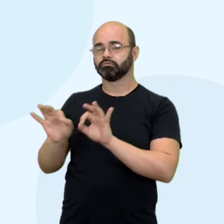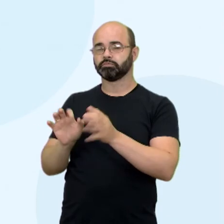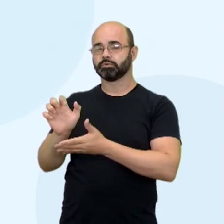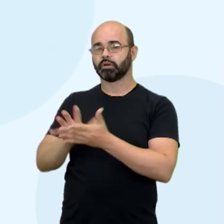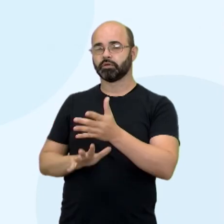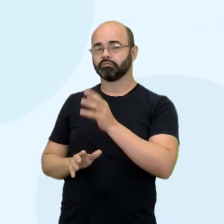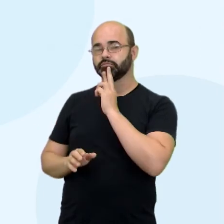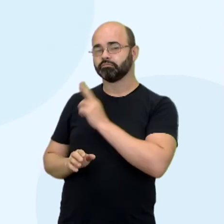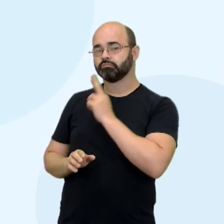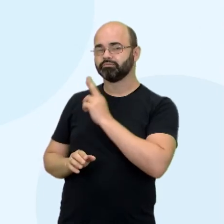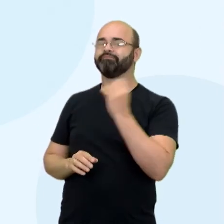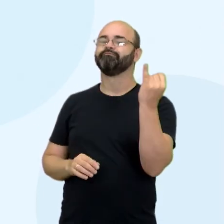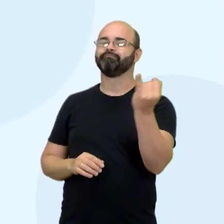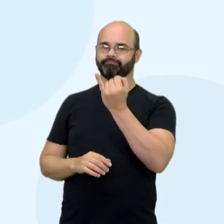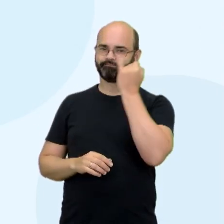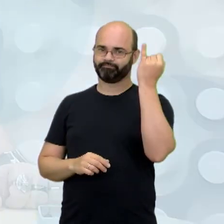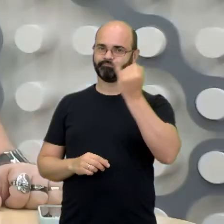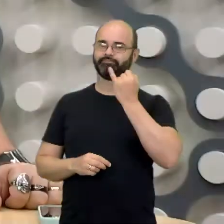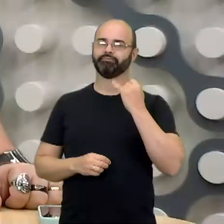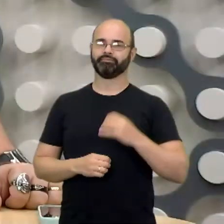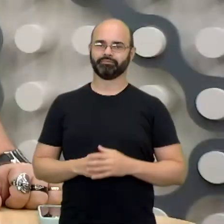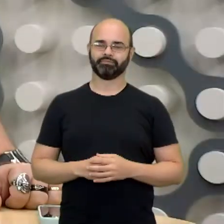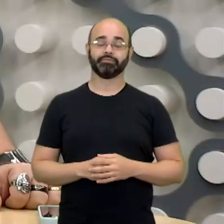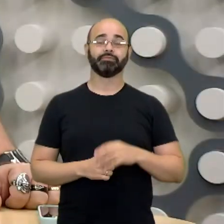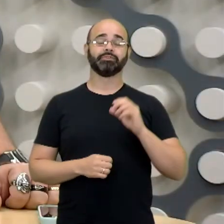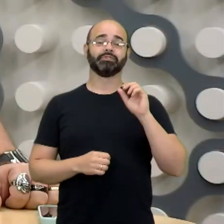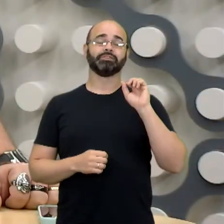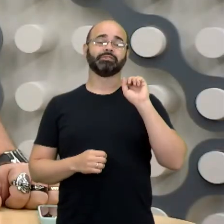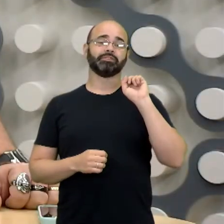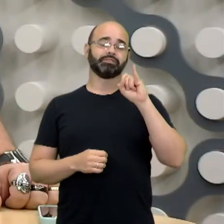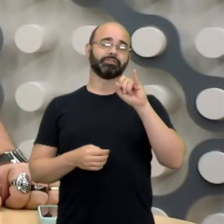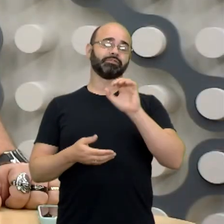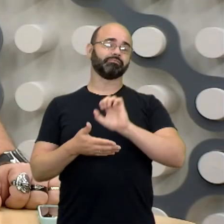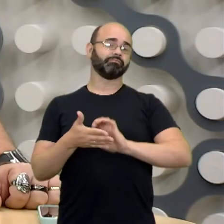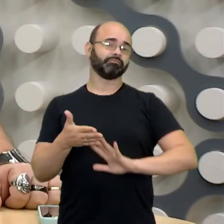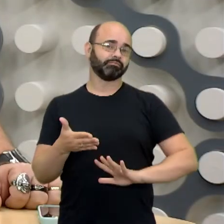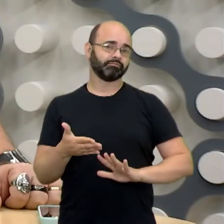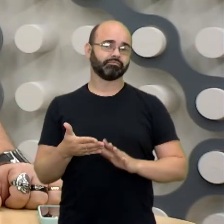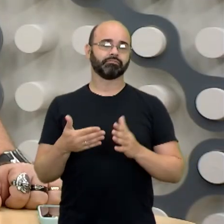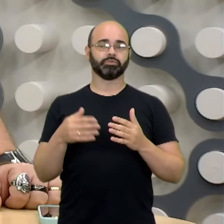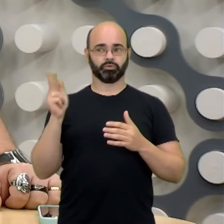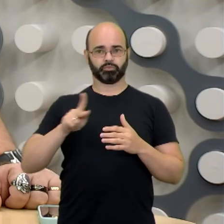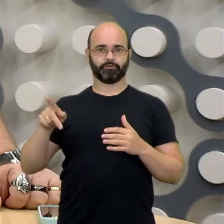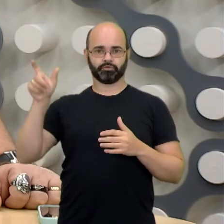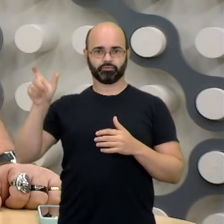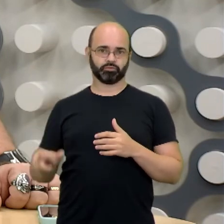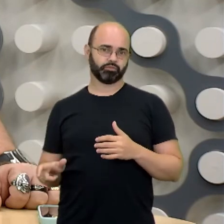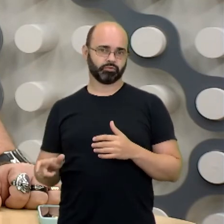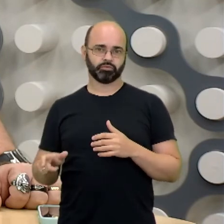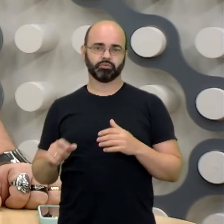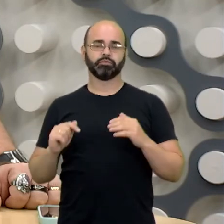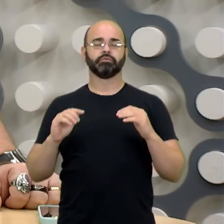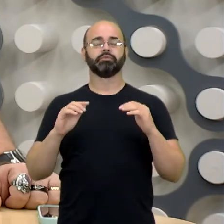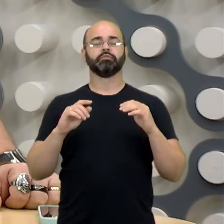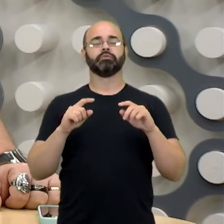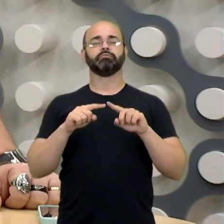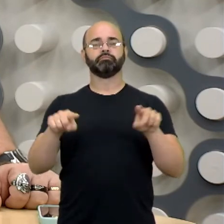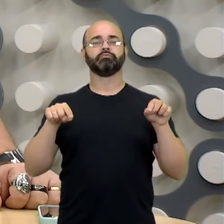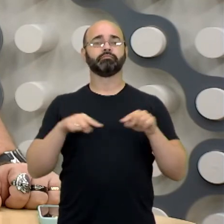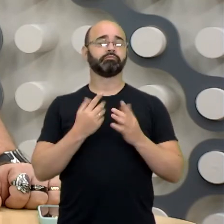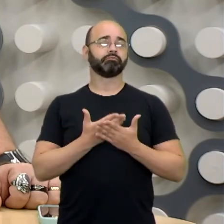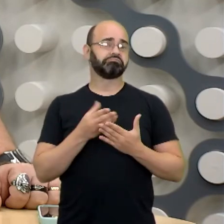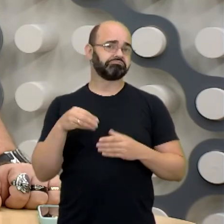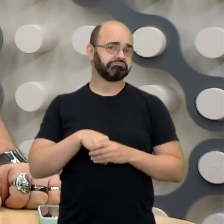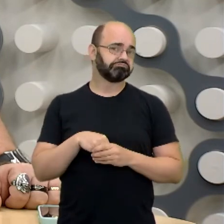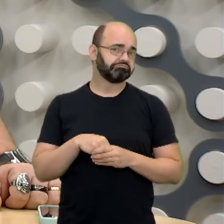né? Principalmente se essa atividade aí será feita aí pelo professor na sala de aula, né? E aí pode aí